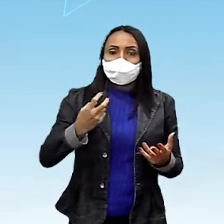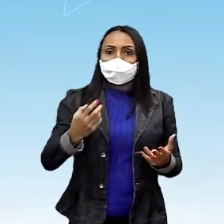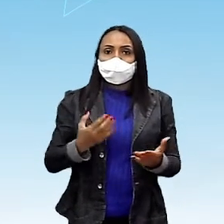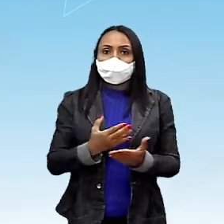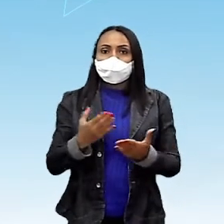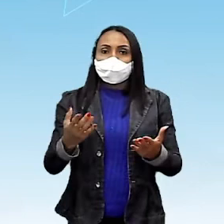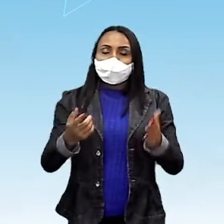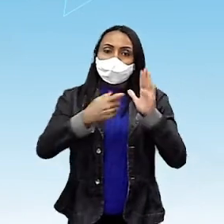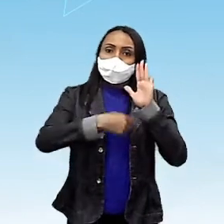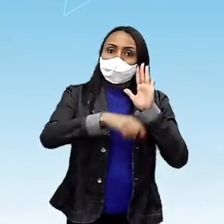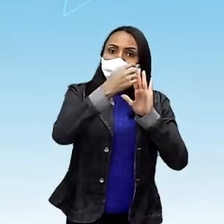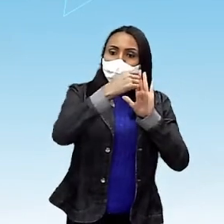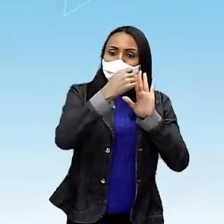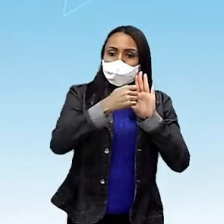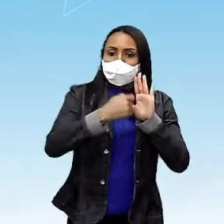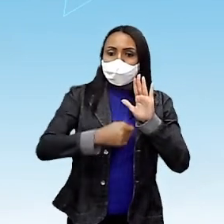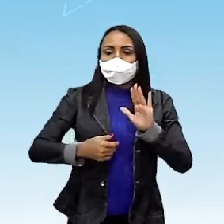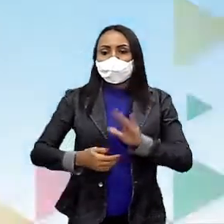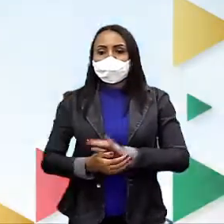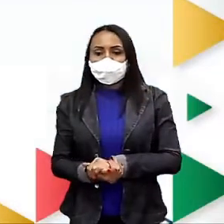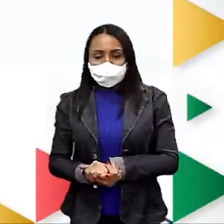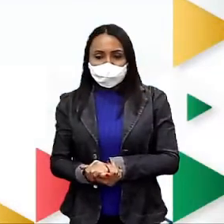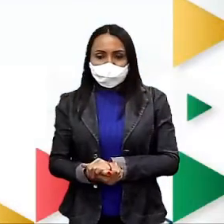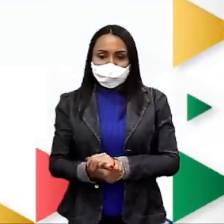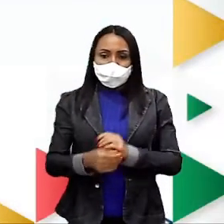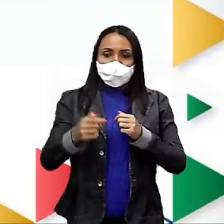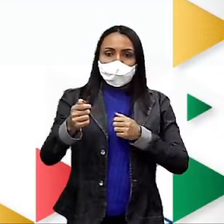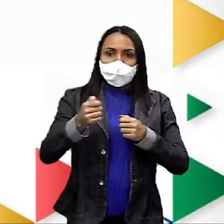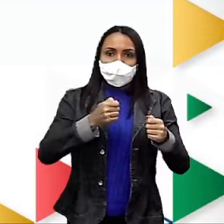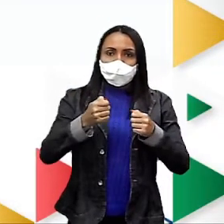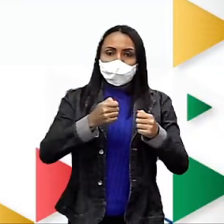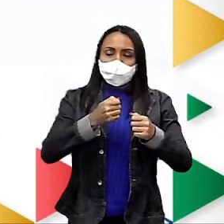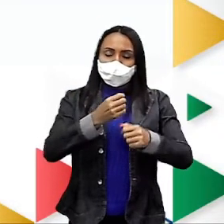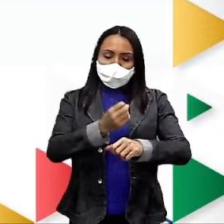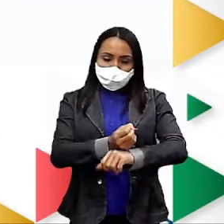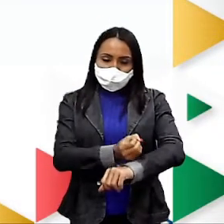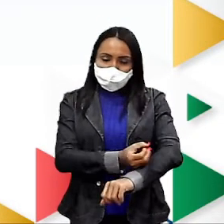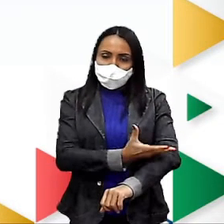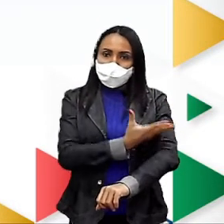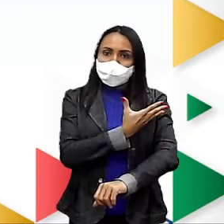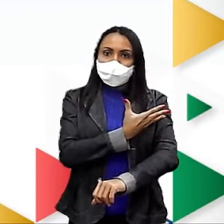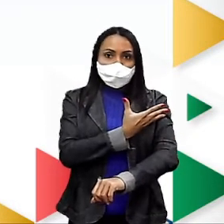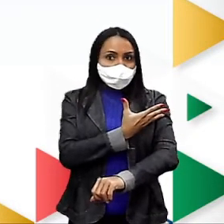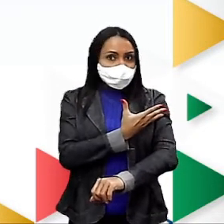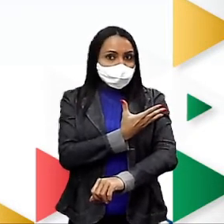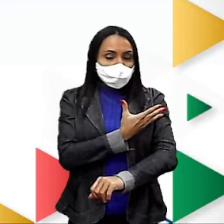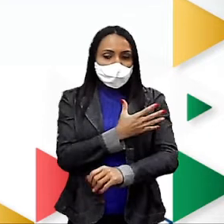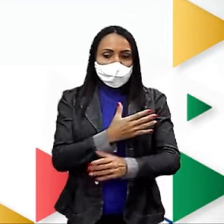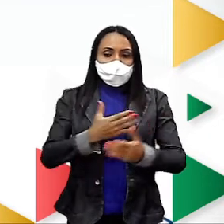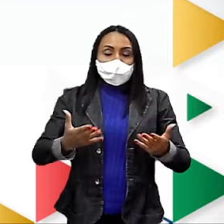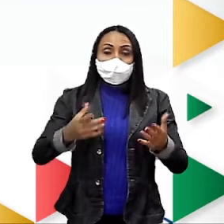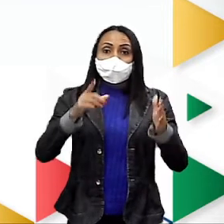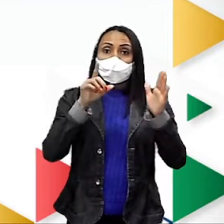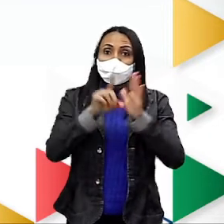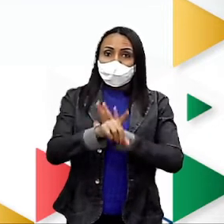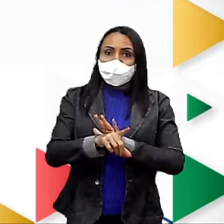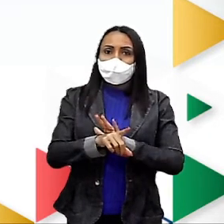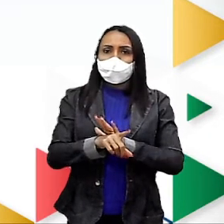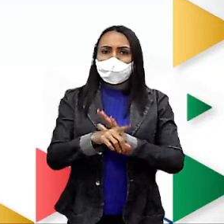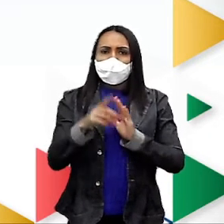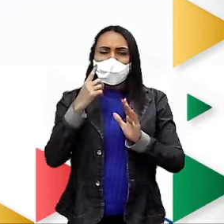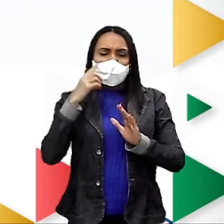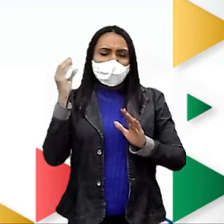quanto a escrita. Controle suas emoções. Se considerar uma pergunta